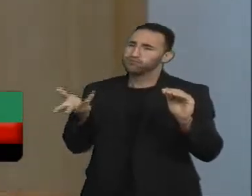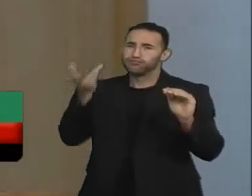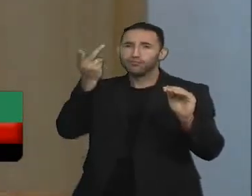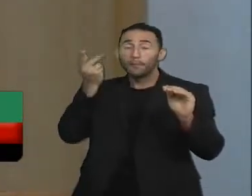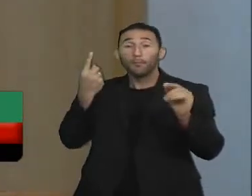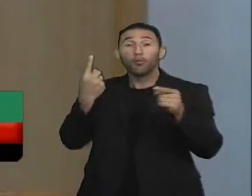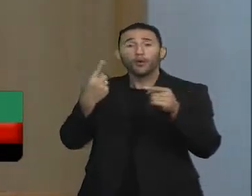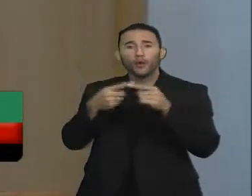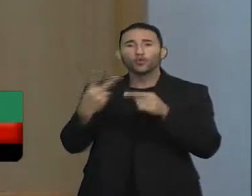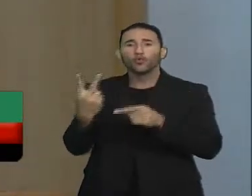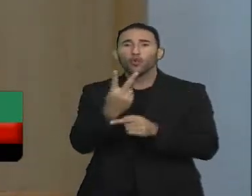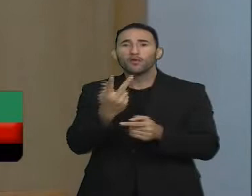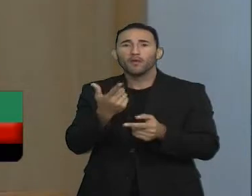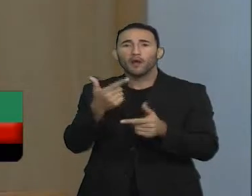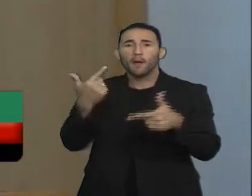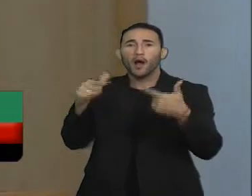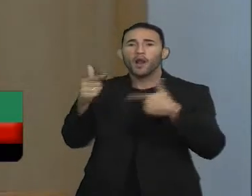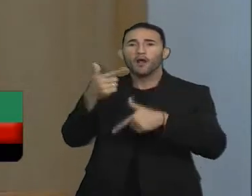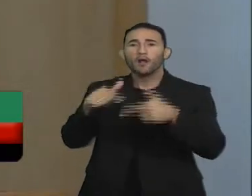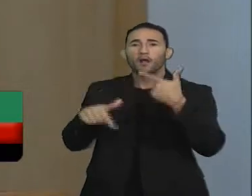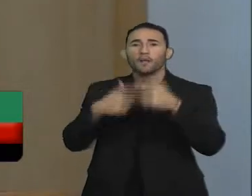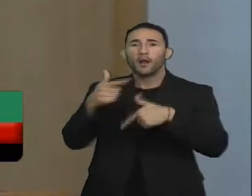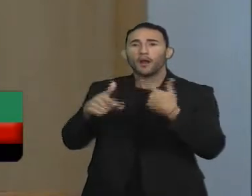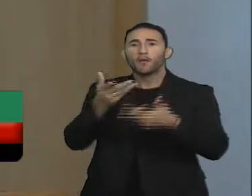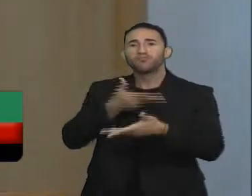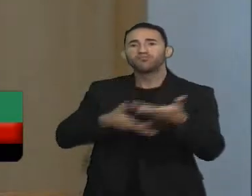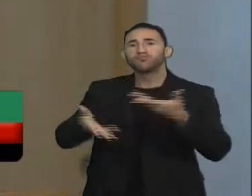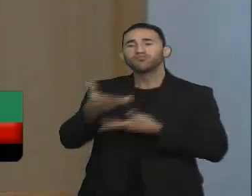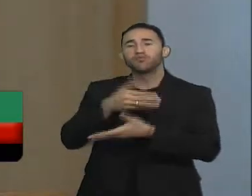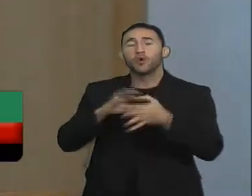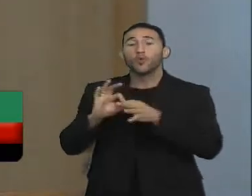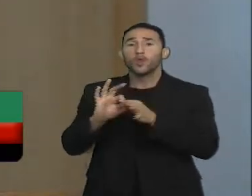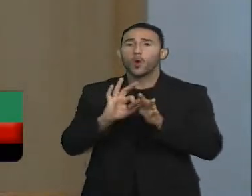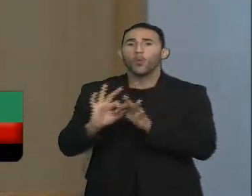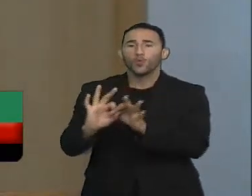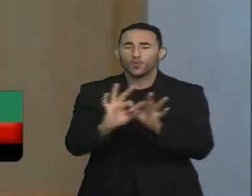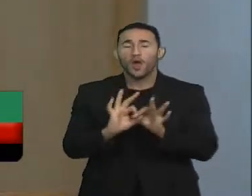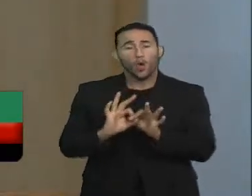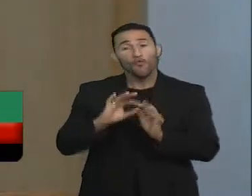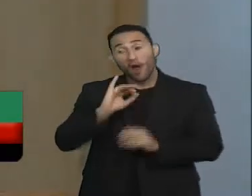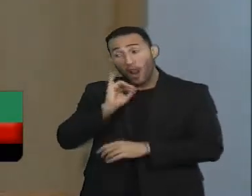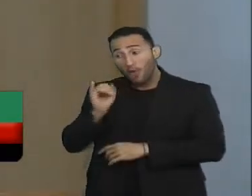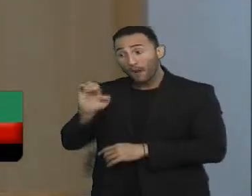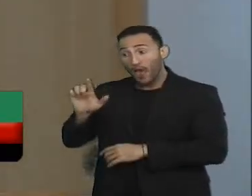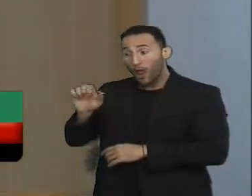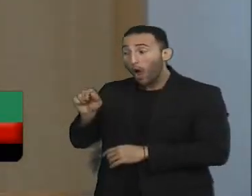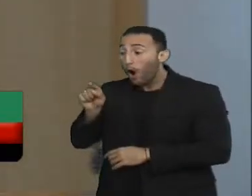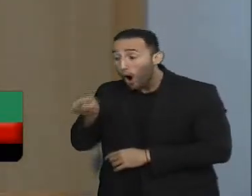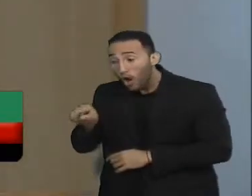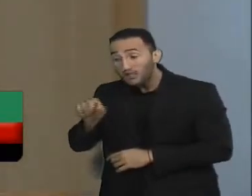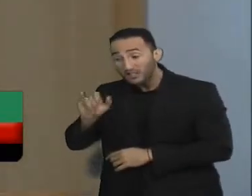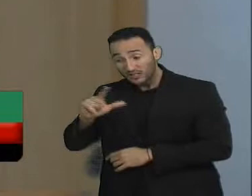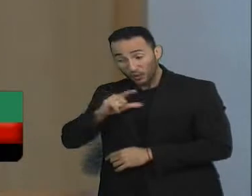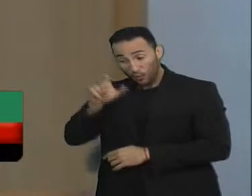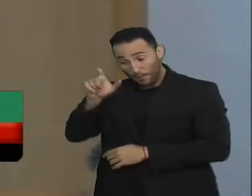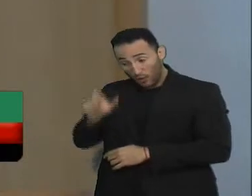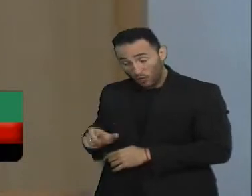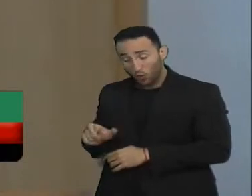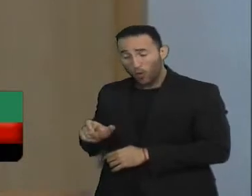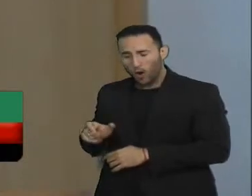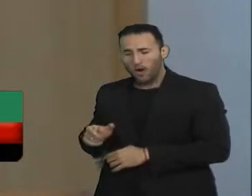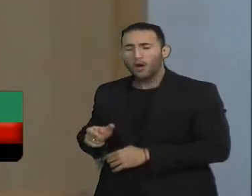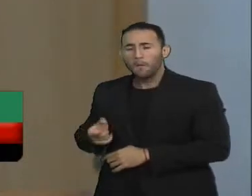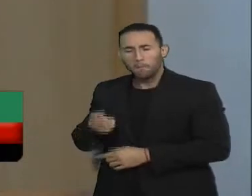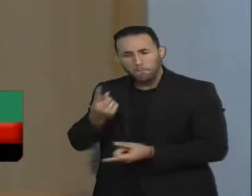eles trabalham em união. E disse para ela, se você tem uma pessoa em